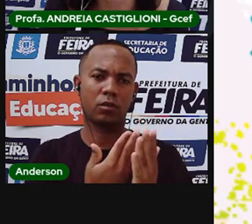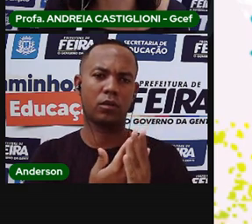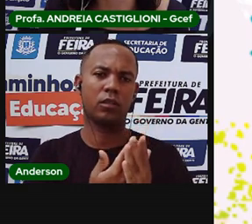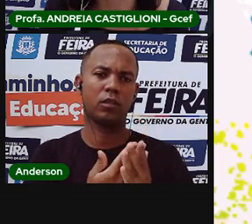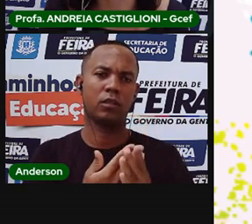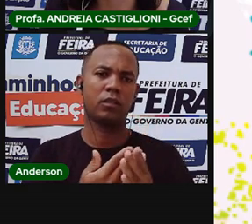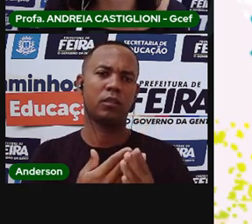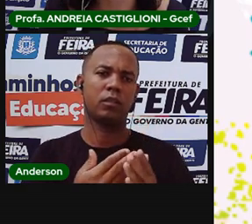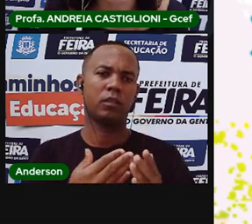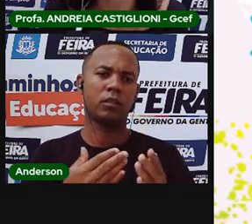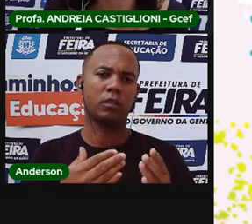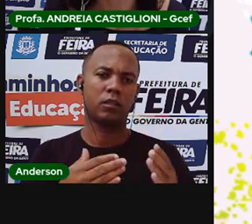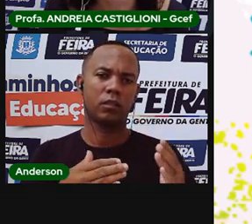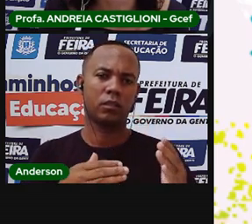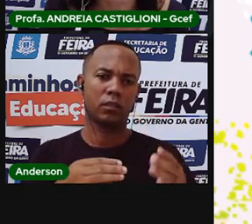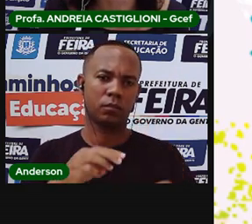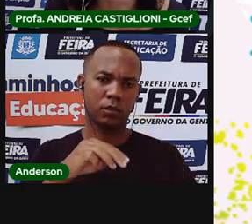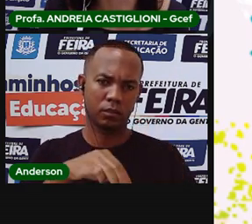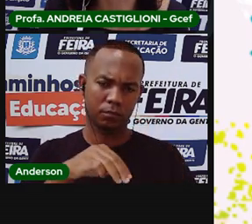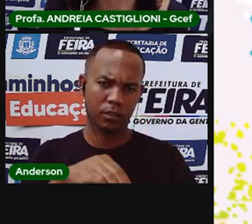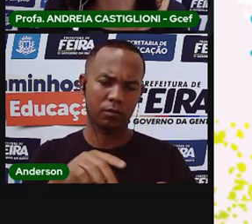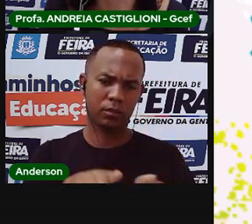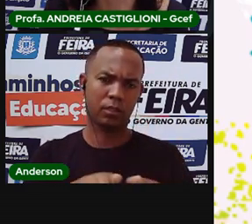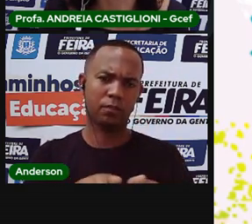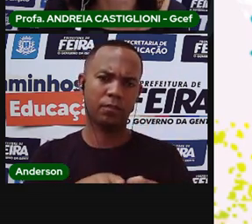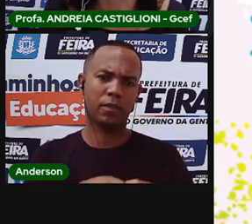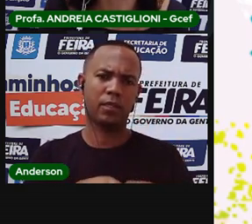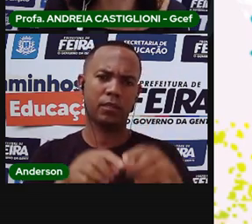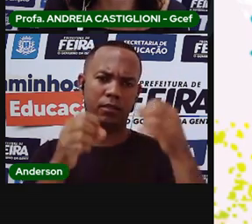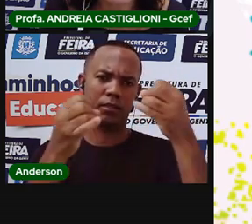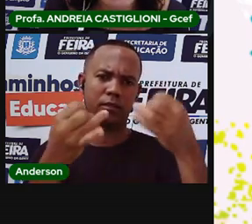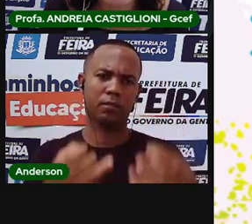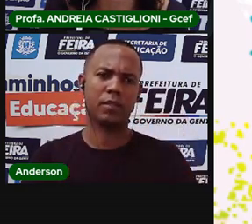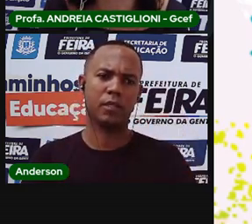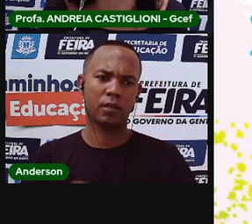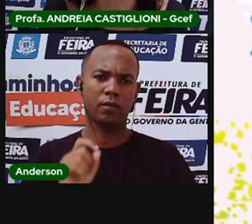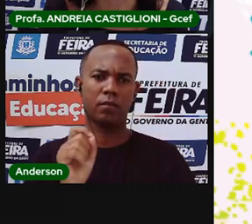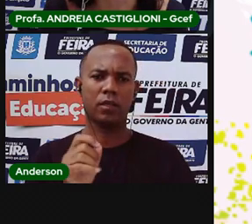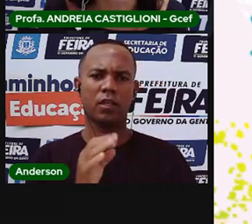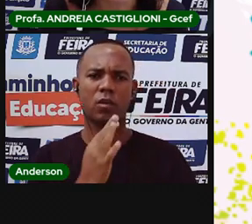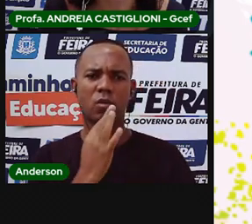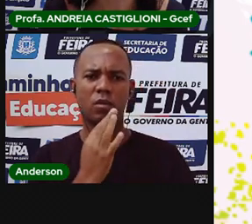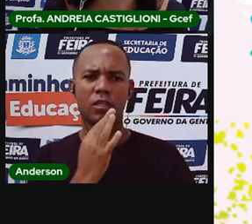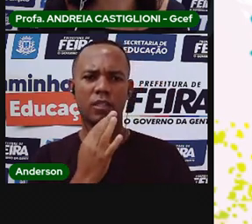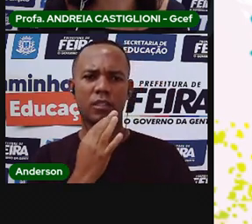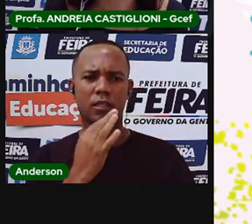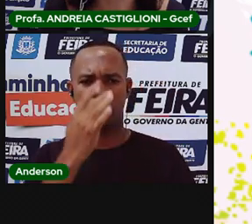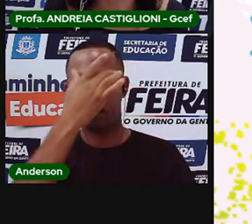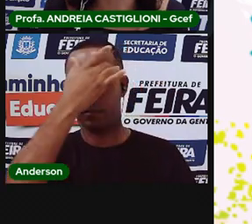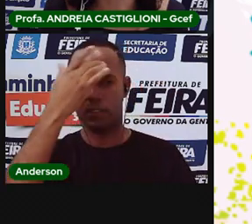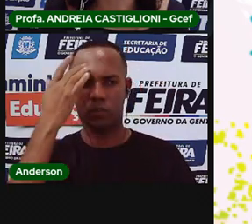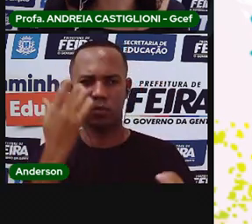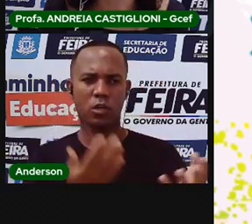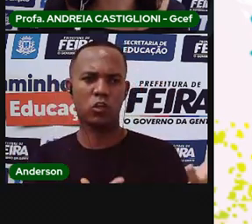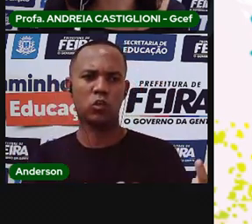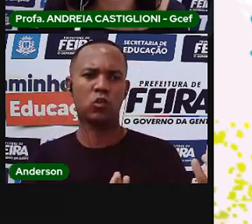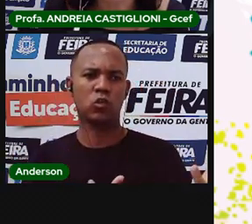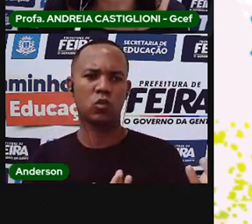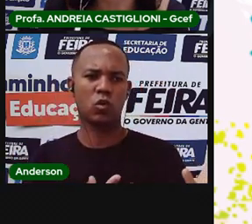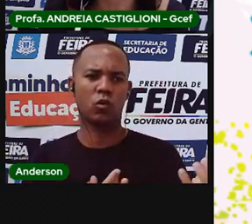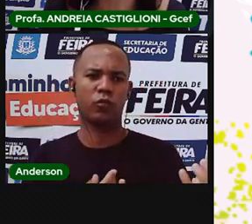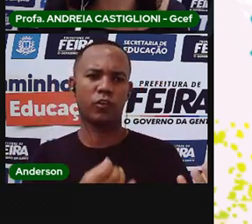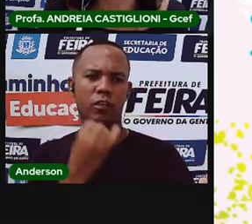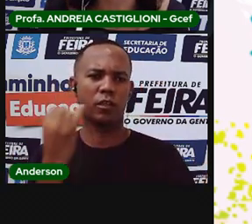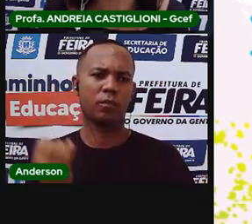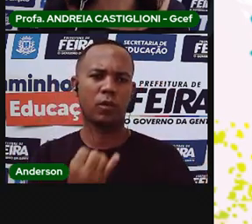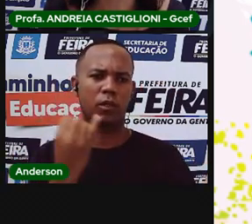Dr. Clóvis Ramos Lima. Para ele, é uma forma de reconhecer o adolescente, sendo o elemento central